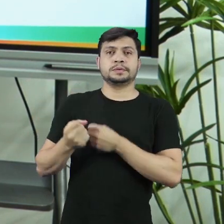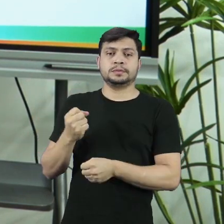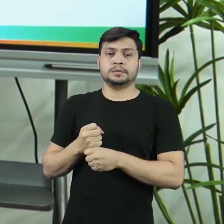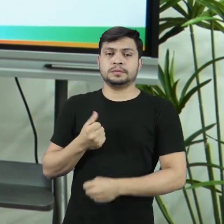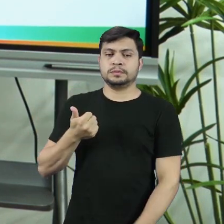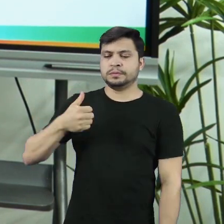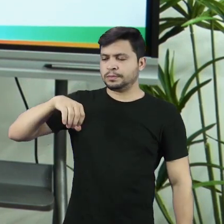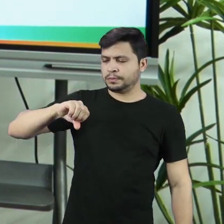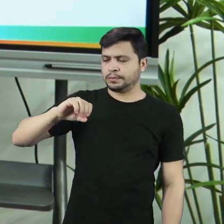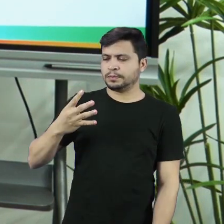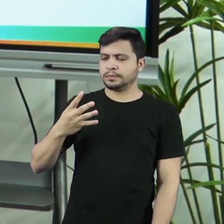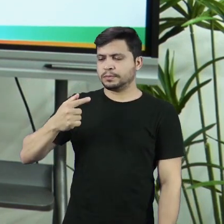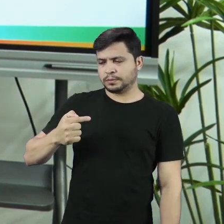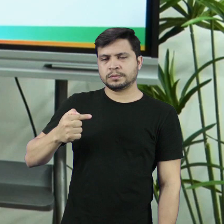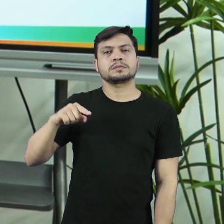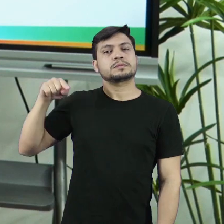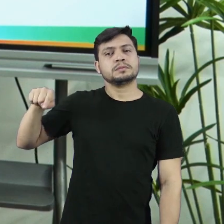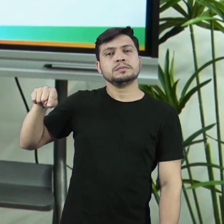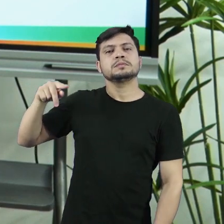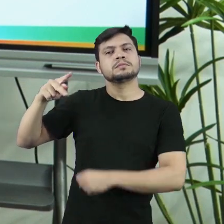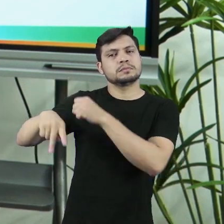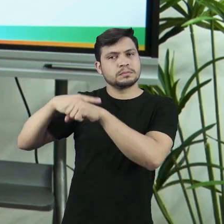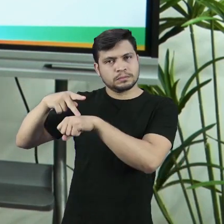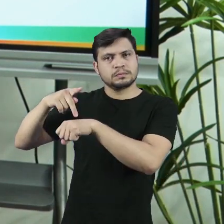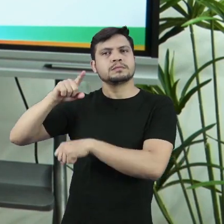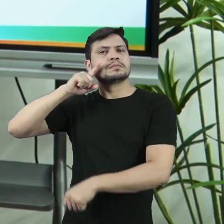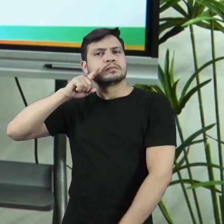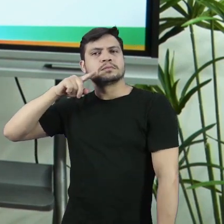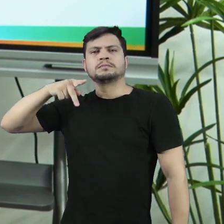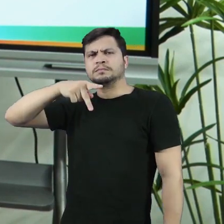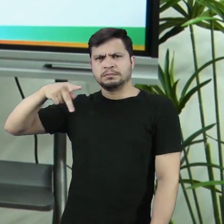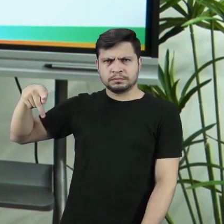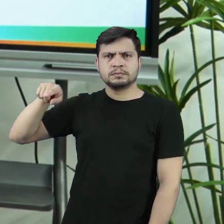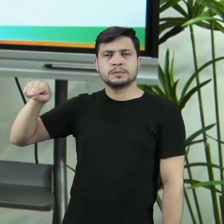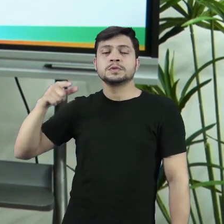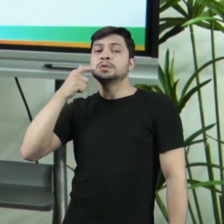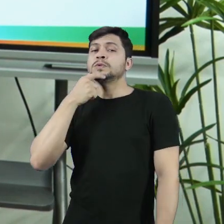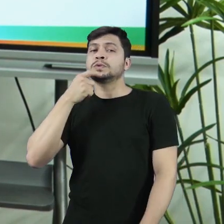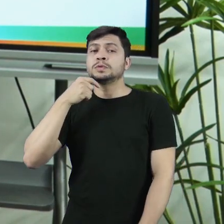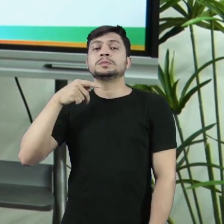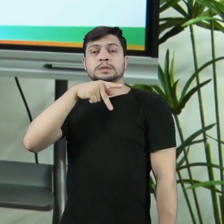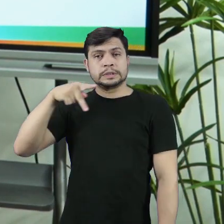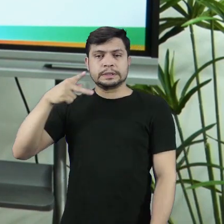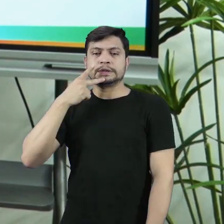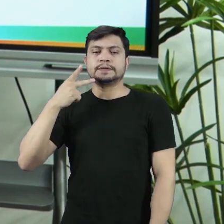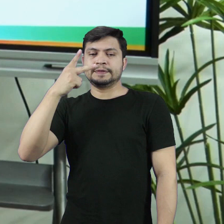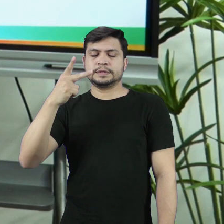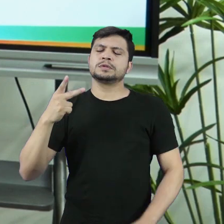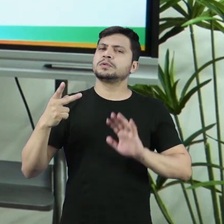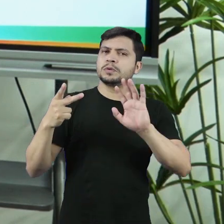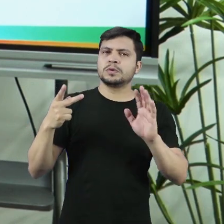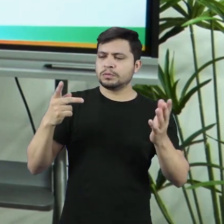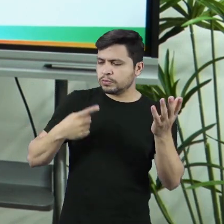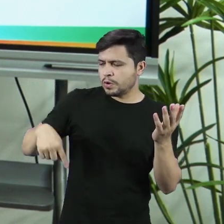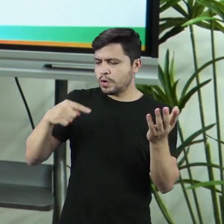dos Estados Unidos, o Harry Truman, ele fala o seguinte discurso: olha, de um lado tem os Estados Unidos, um país democrático que vai libertar o